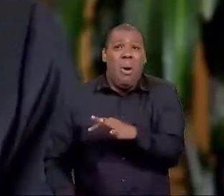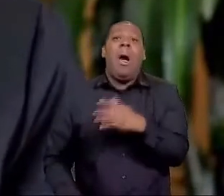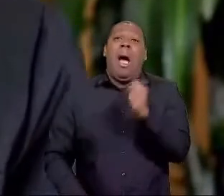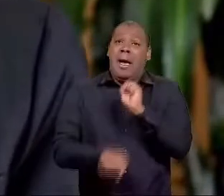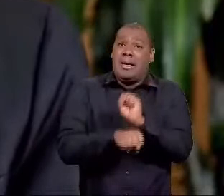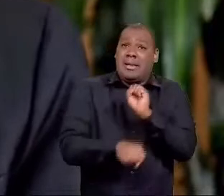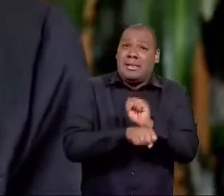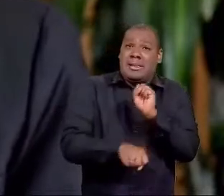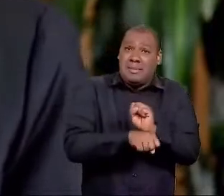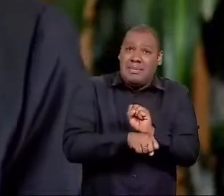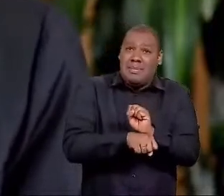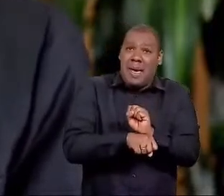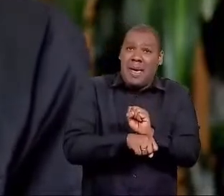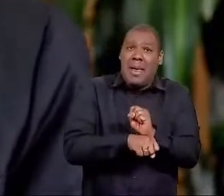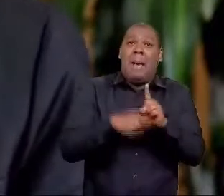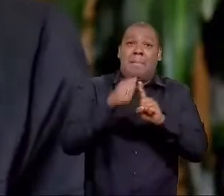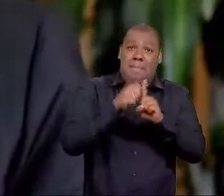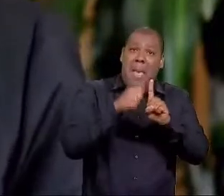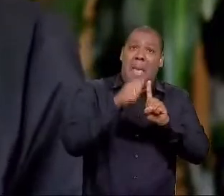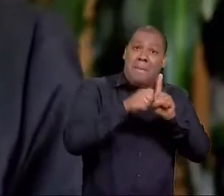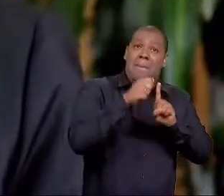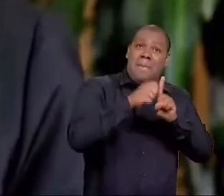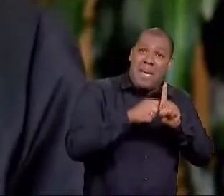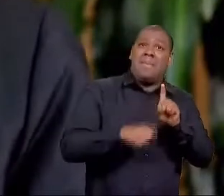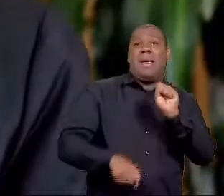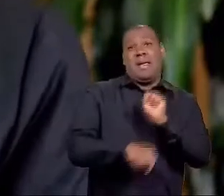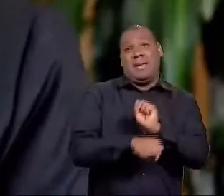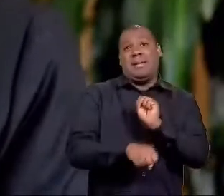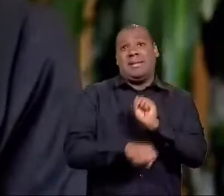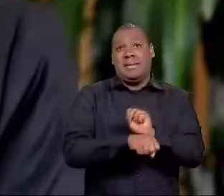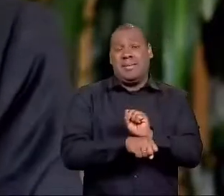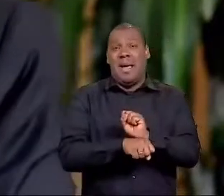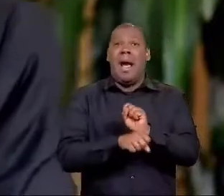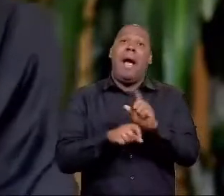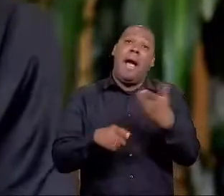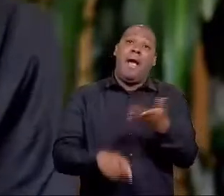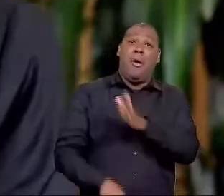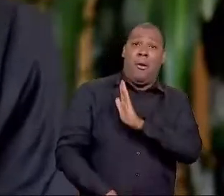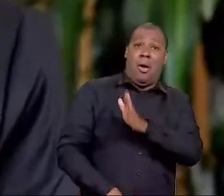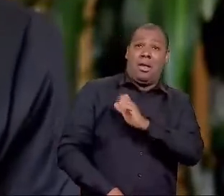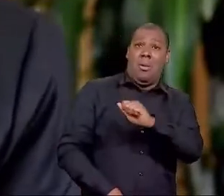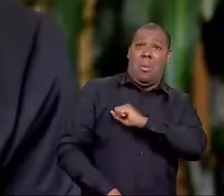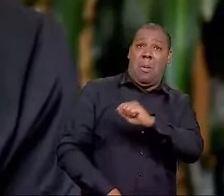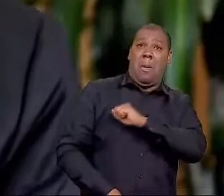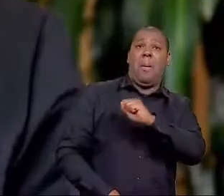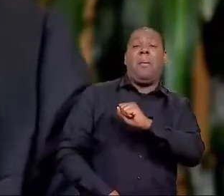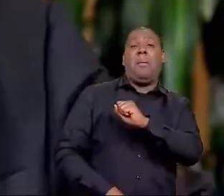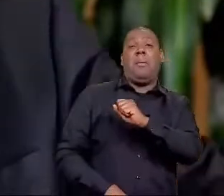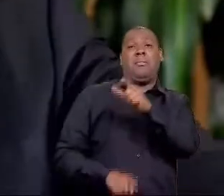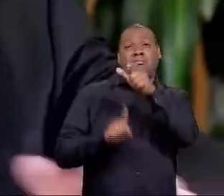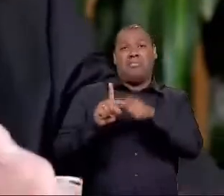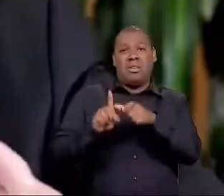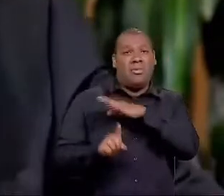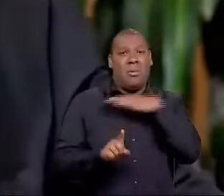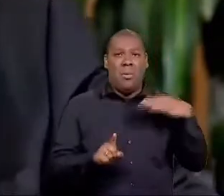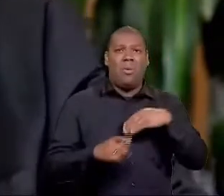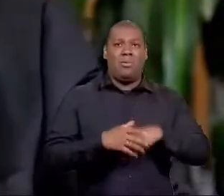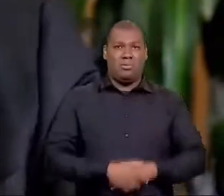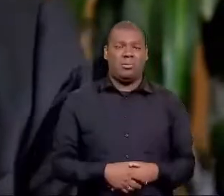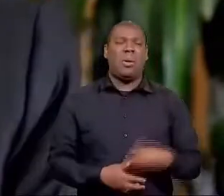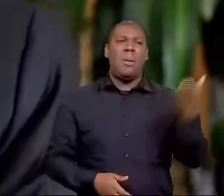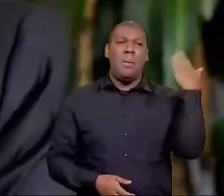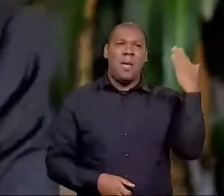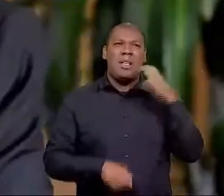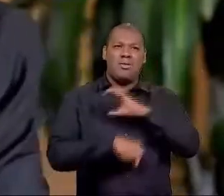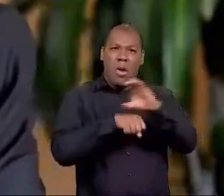aperfeiçoar. As coisas melhoraram muito. A criação do SUS na Constituição de 88 foi uma